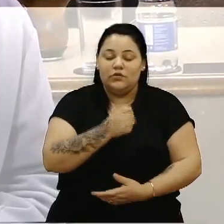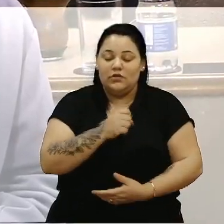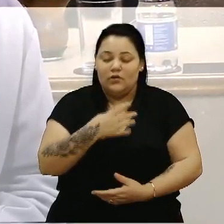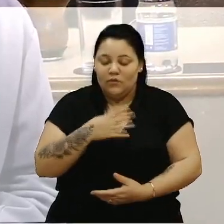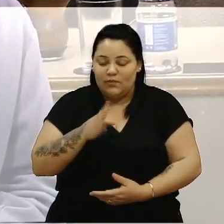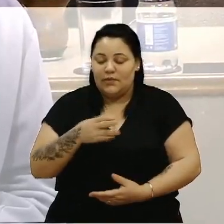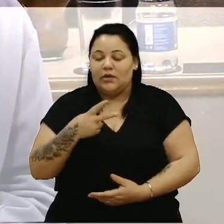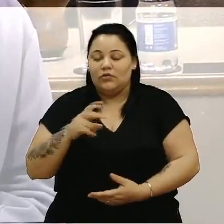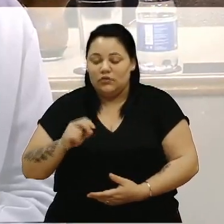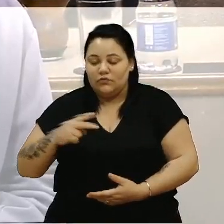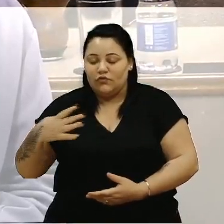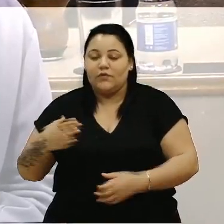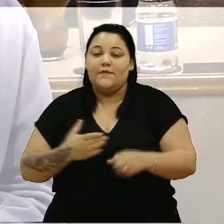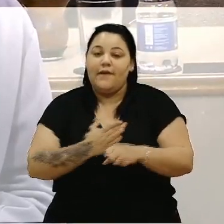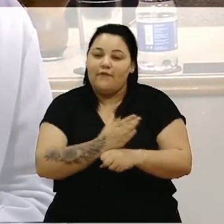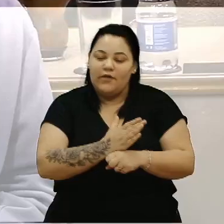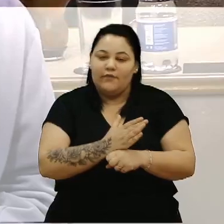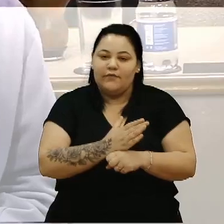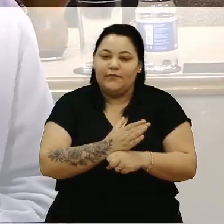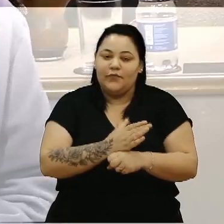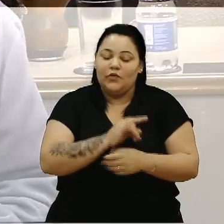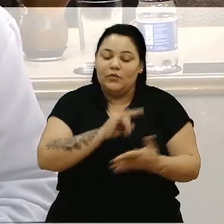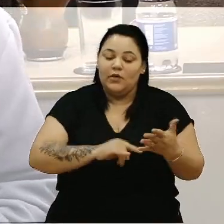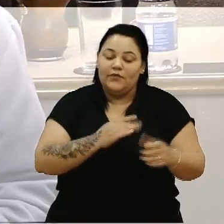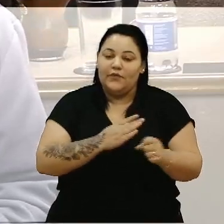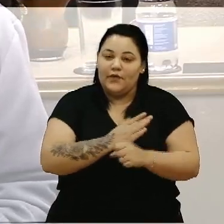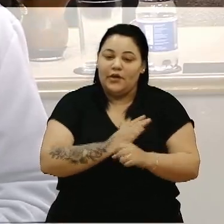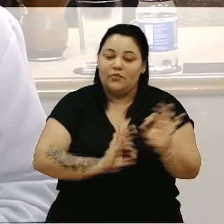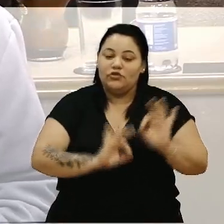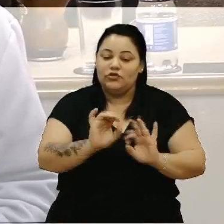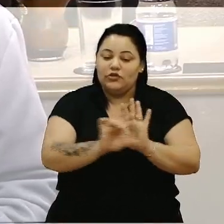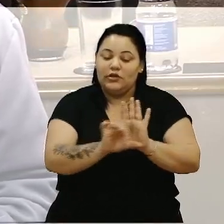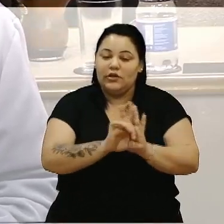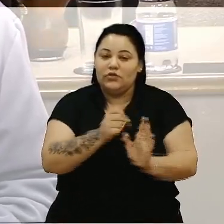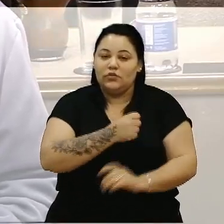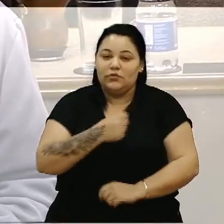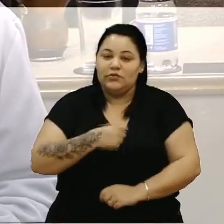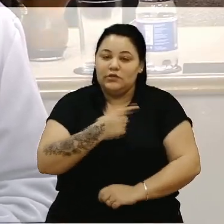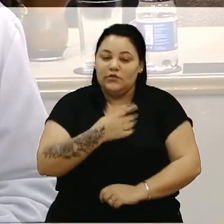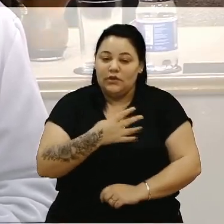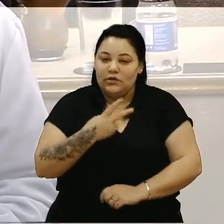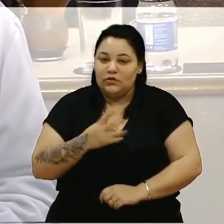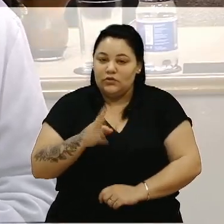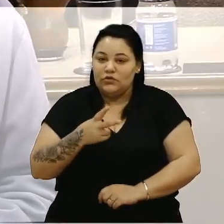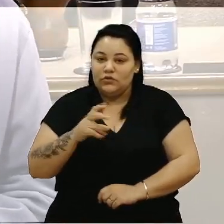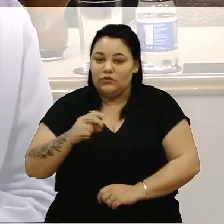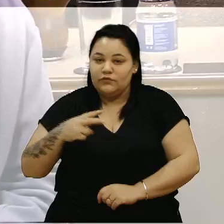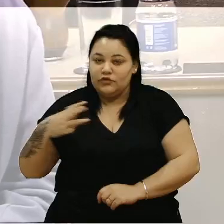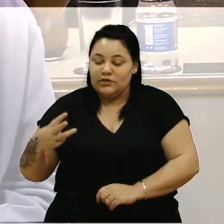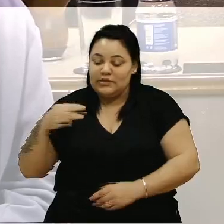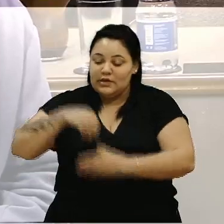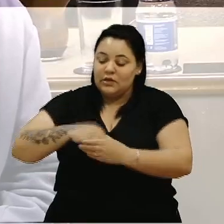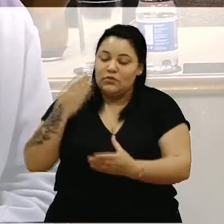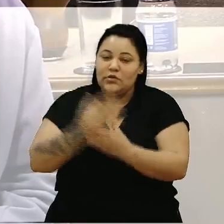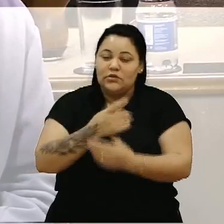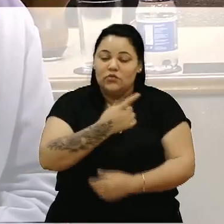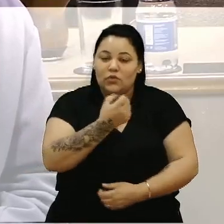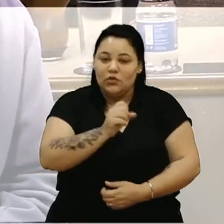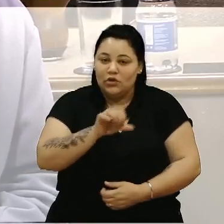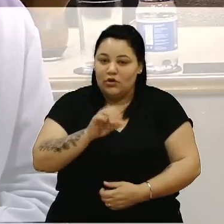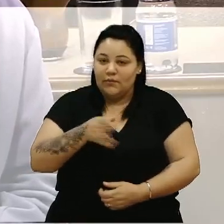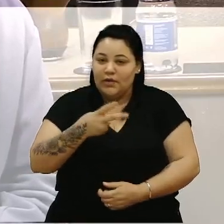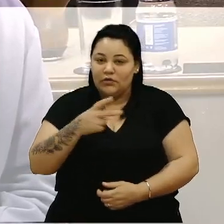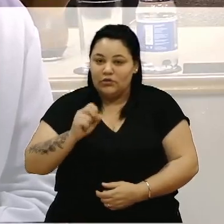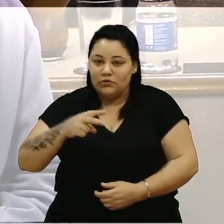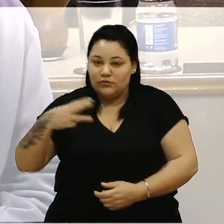284/2024, favorável. Parecer favorável ao projeto de lei número 142/2023, contido no processo número